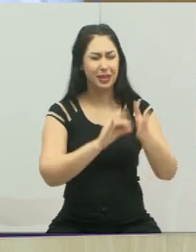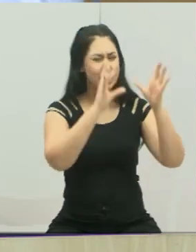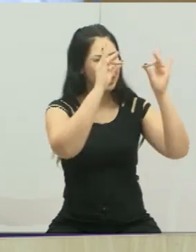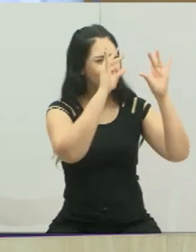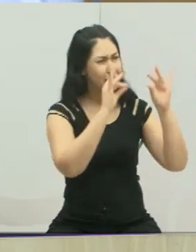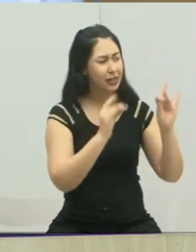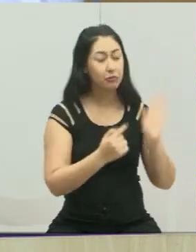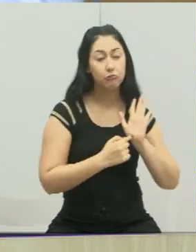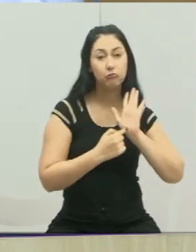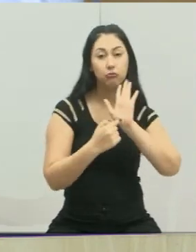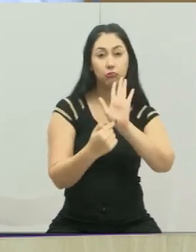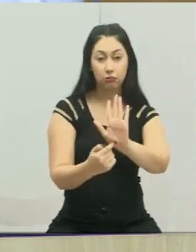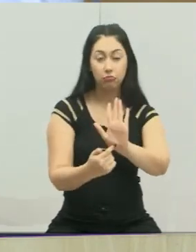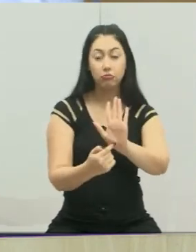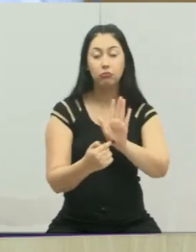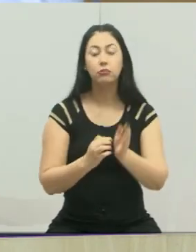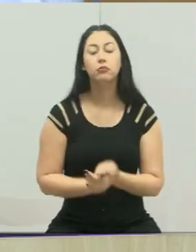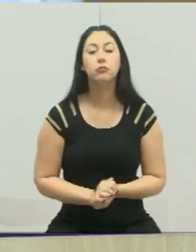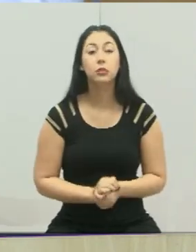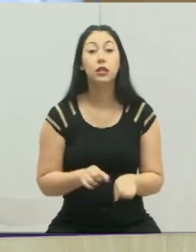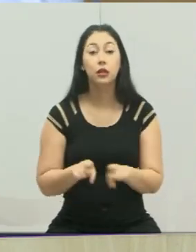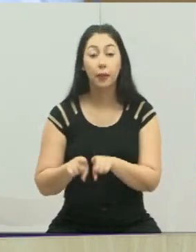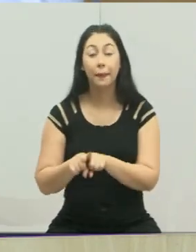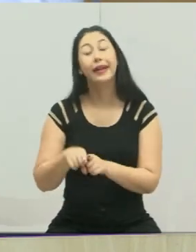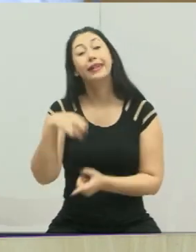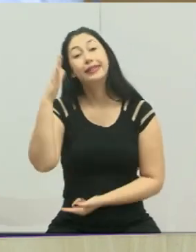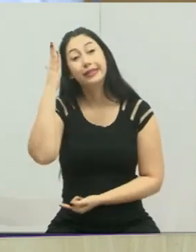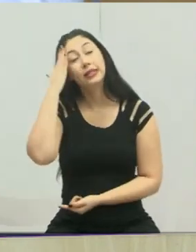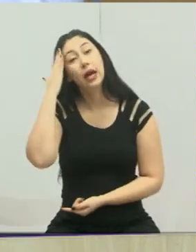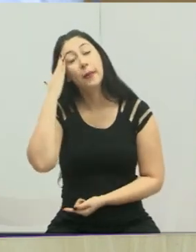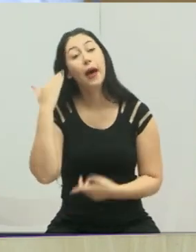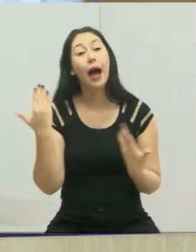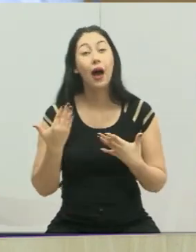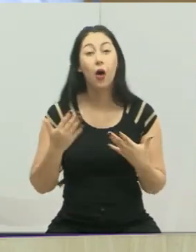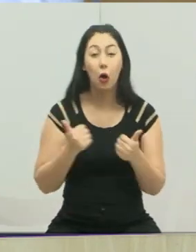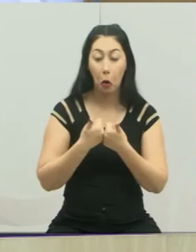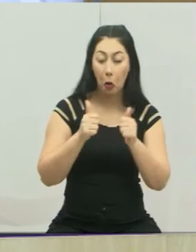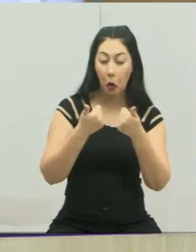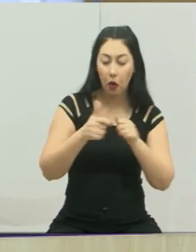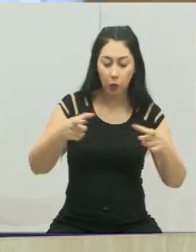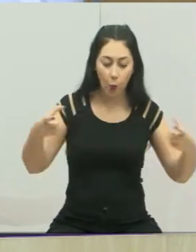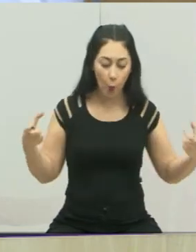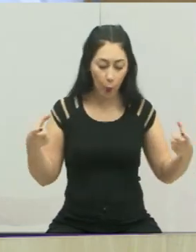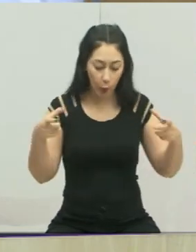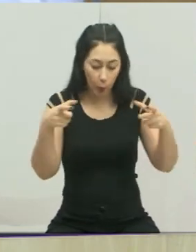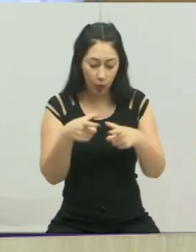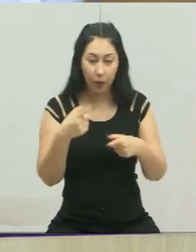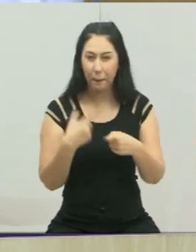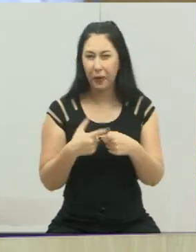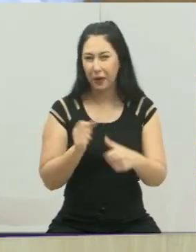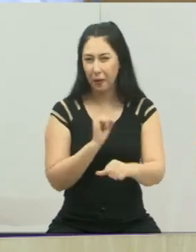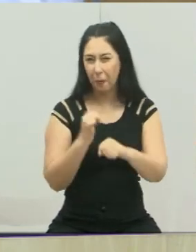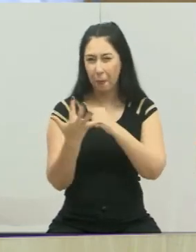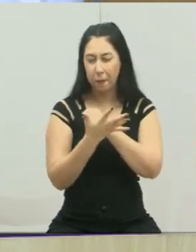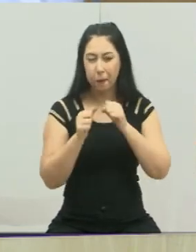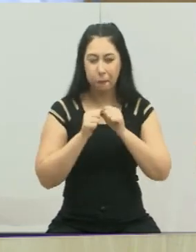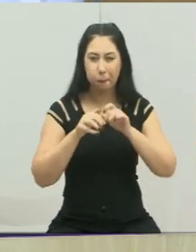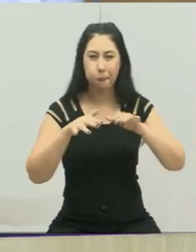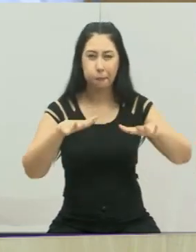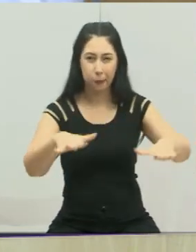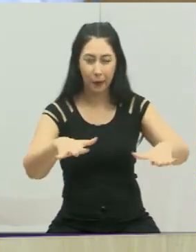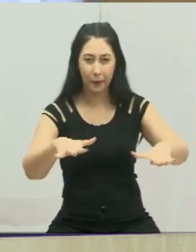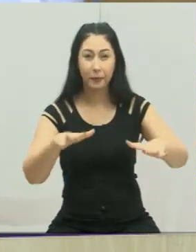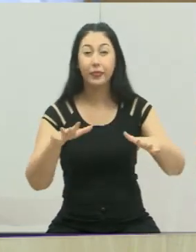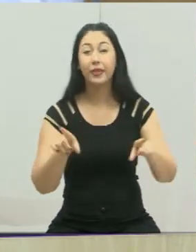público à população, considerando a redução da frota do circular do município devido à quarentena imposta pela pandemia do Covid-19